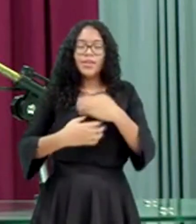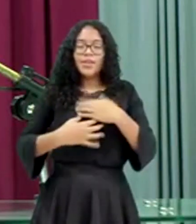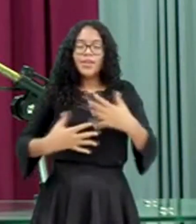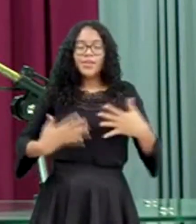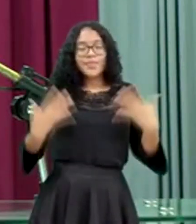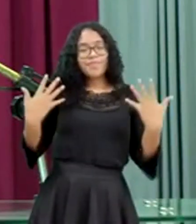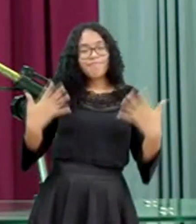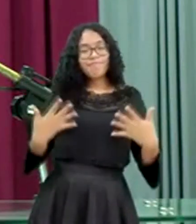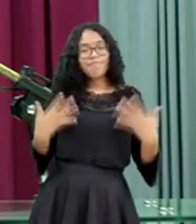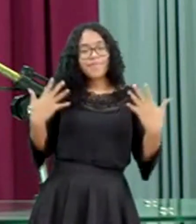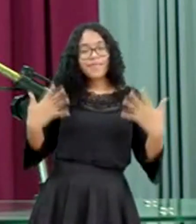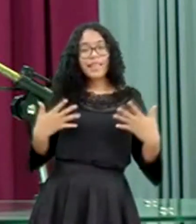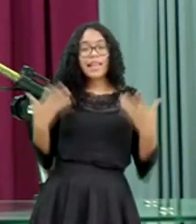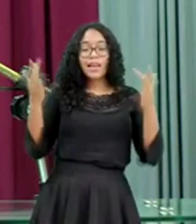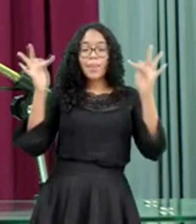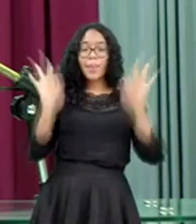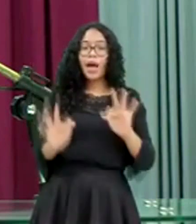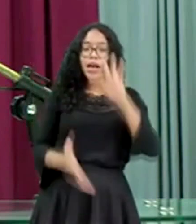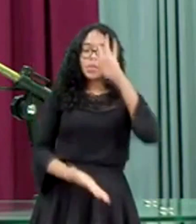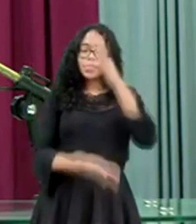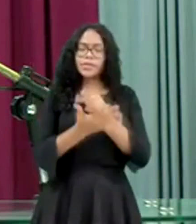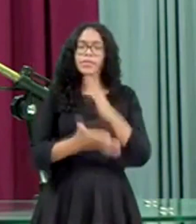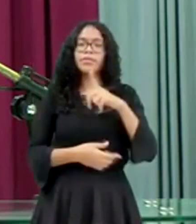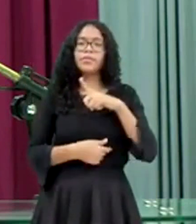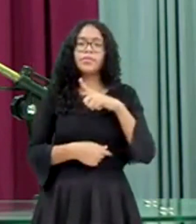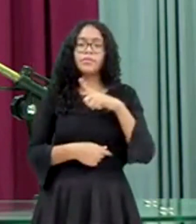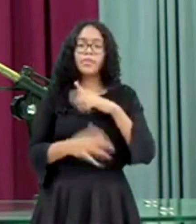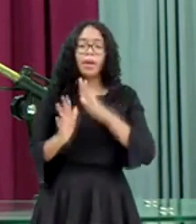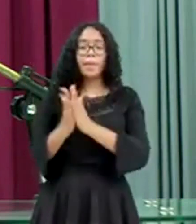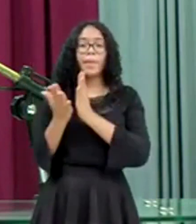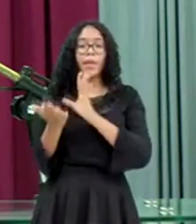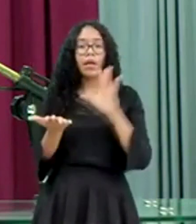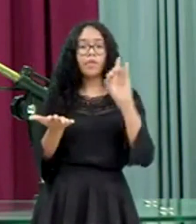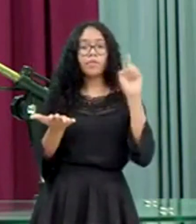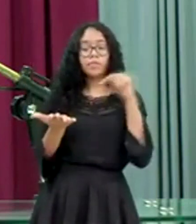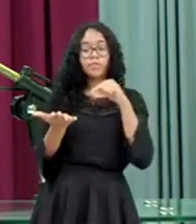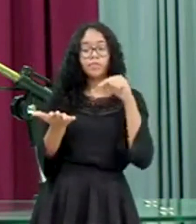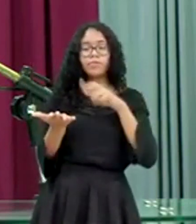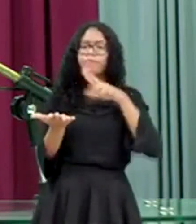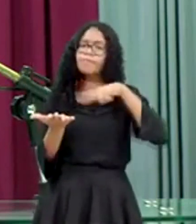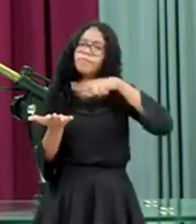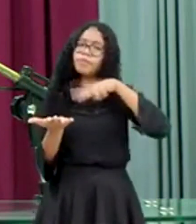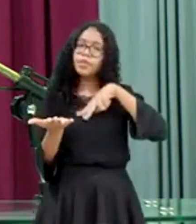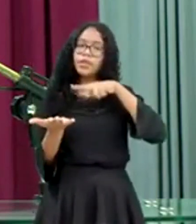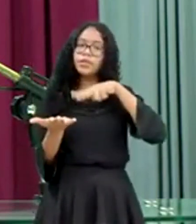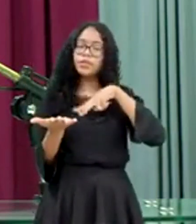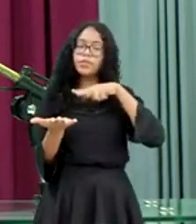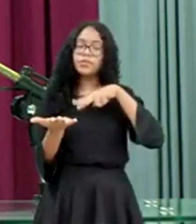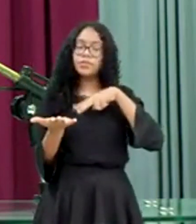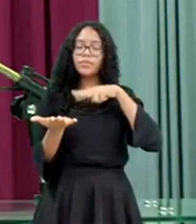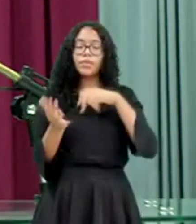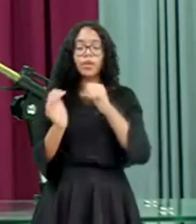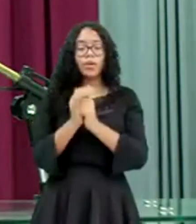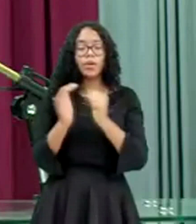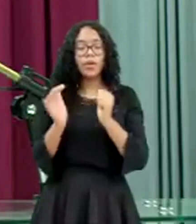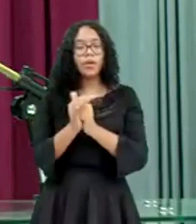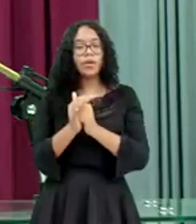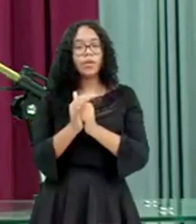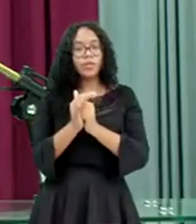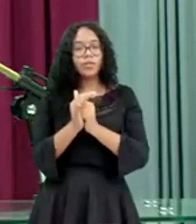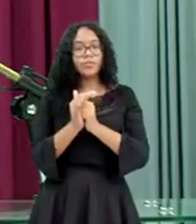alegria, encha-se de fé nesta palavra de Deus, levante-se vitorioso,